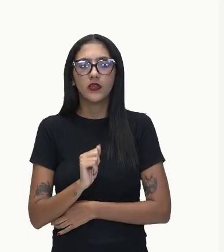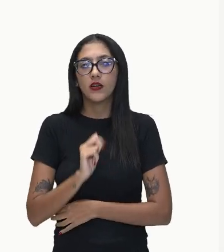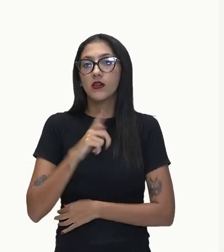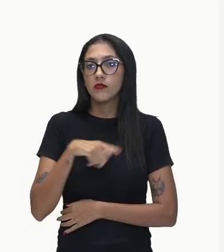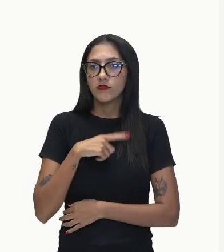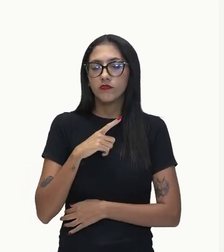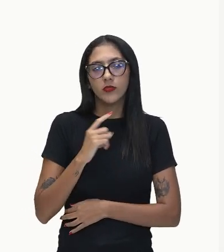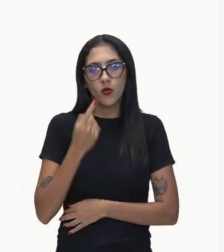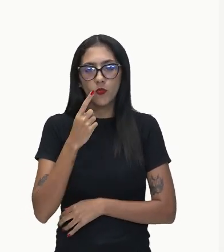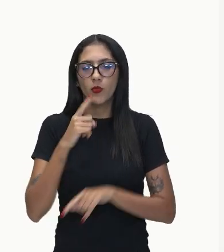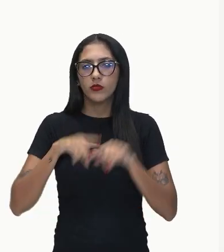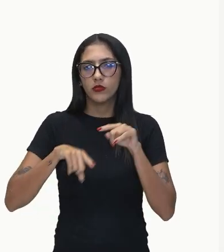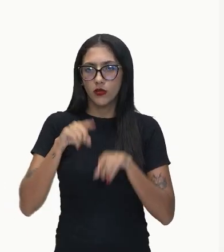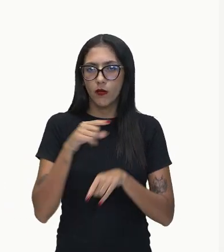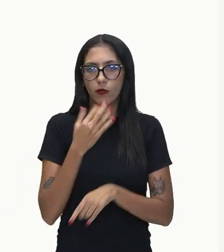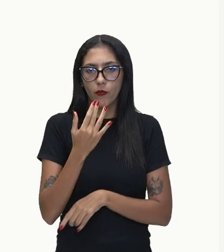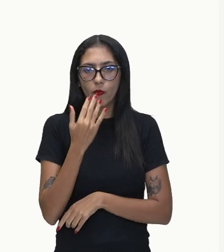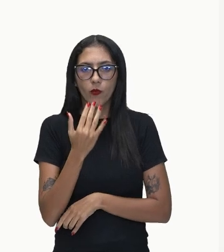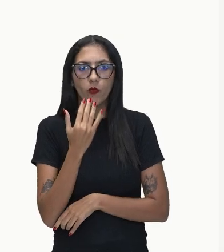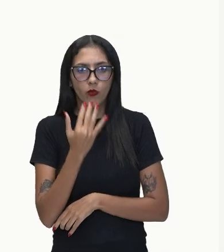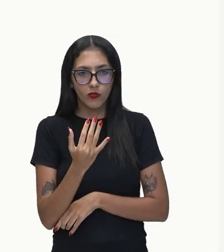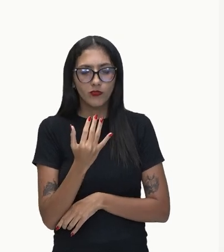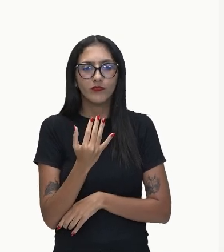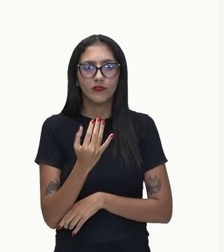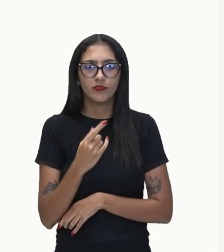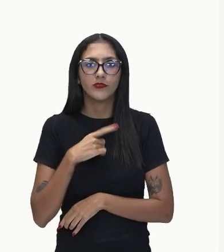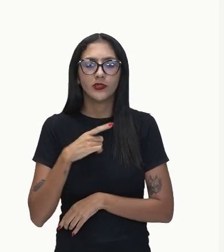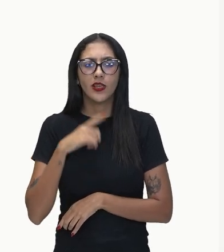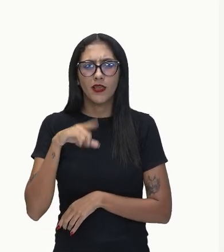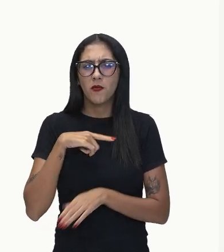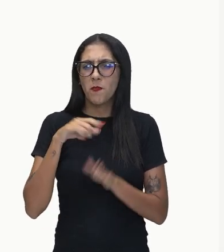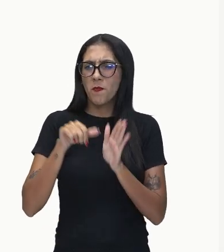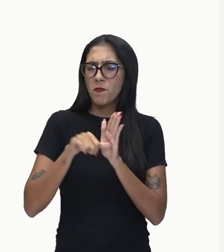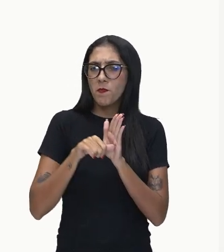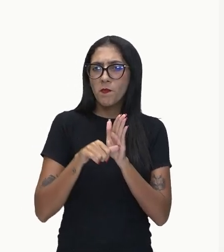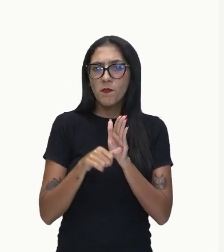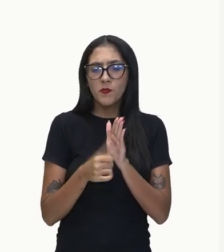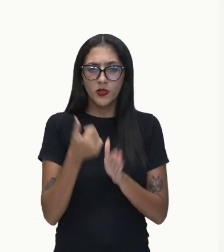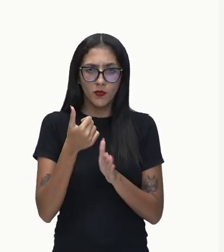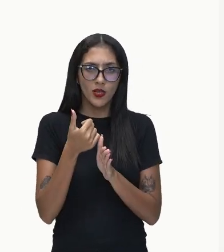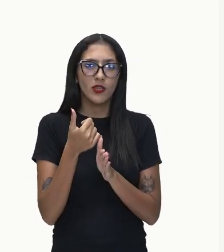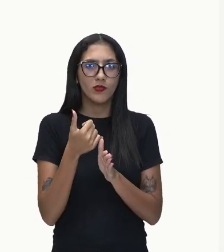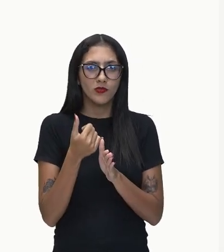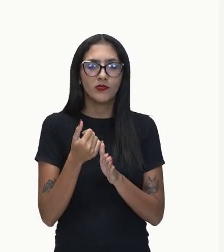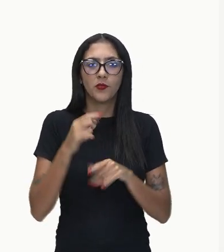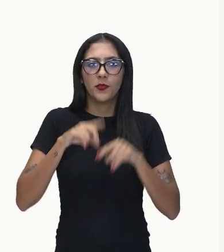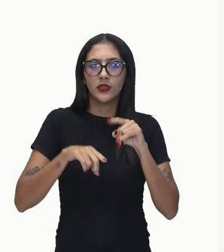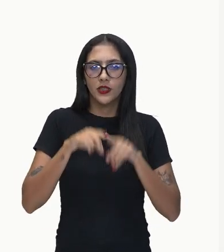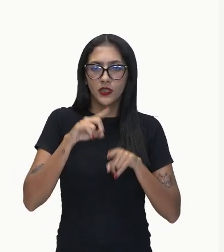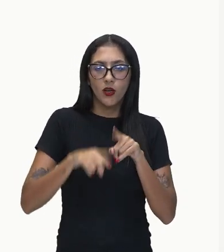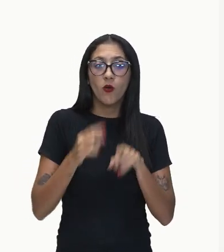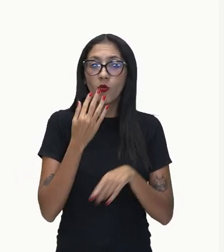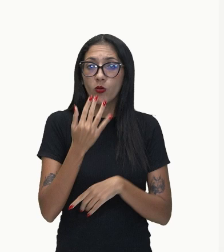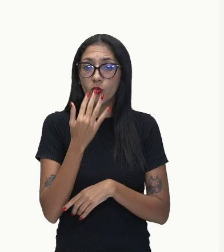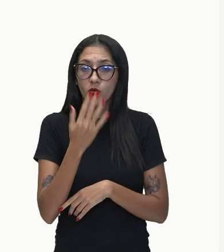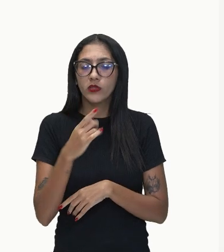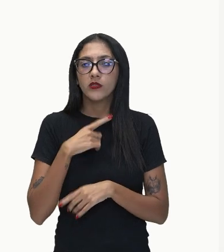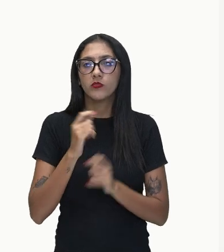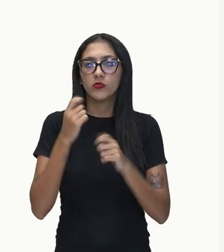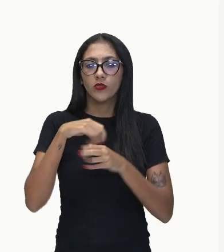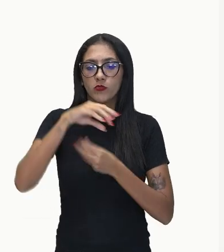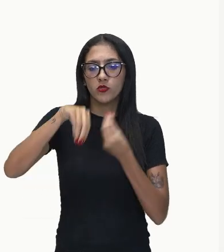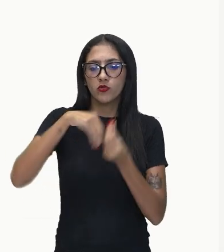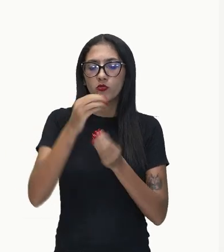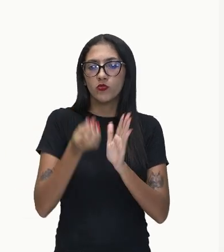corante que é derivado do índico, né, que foi o primeiro corante a ser sintetizado, né, identificado, só que ele